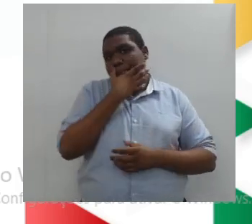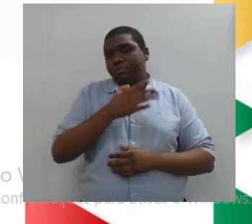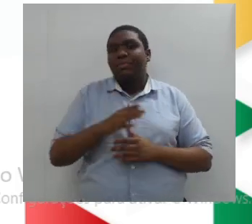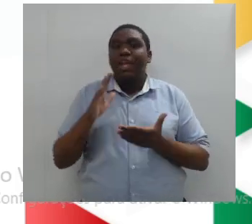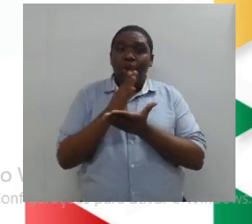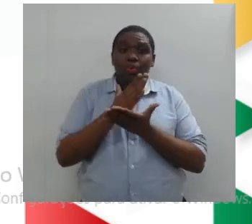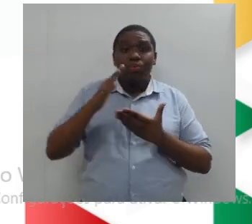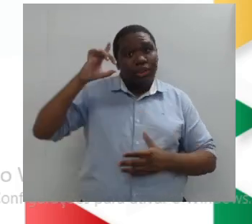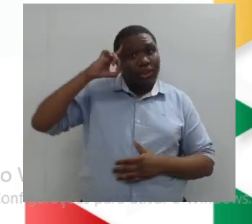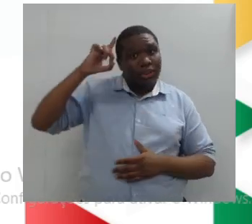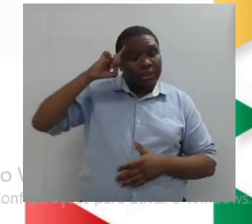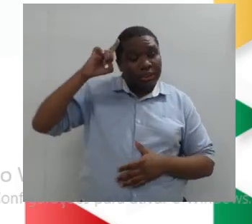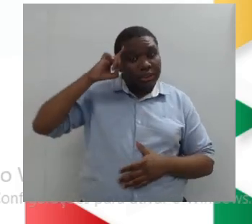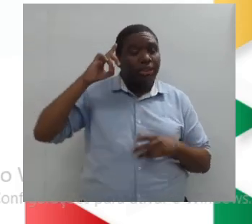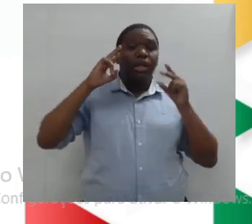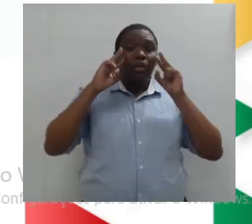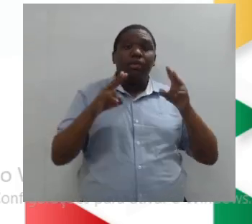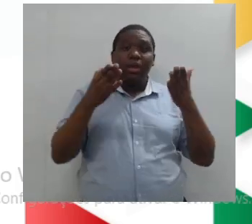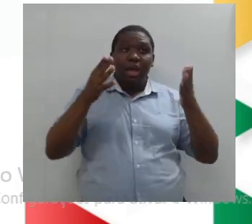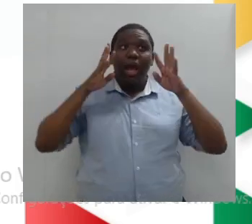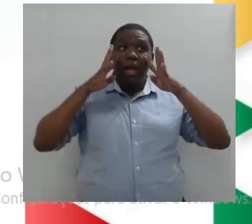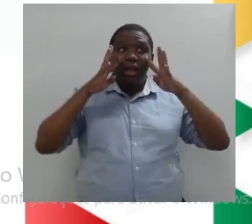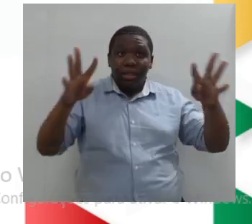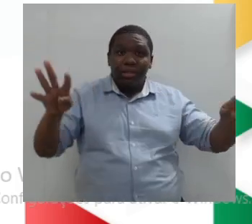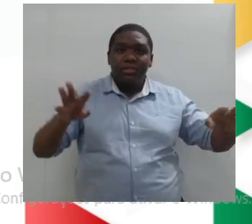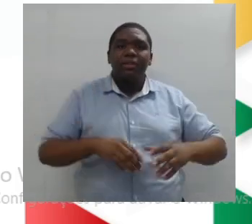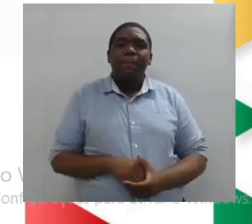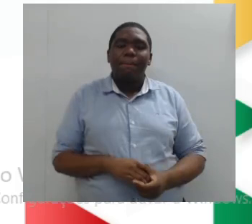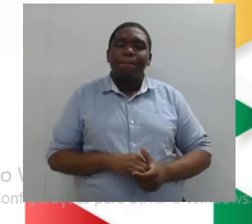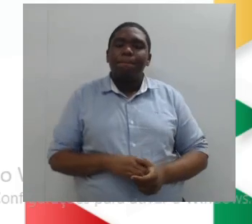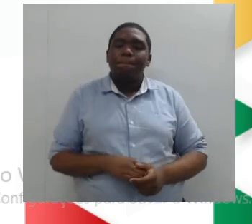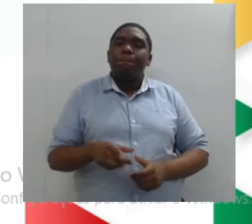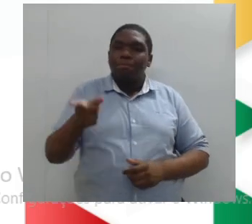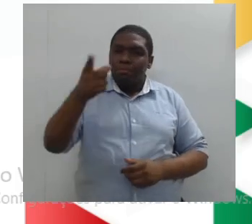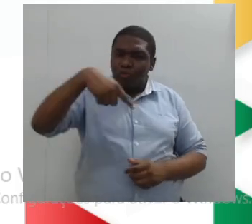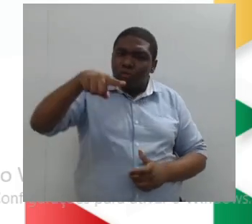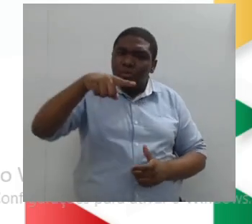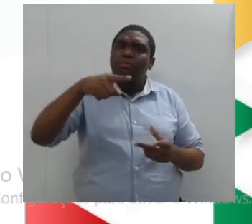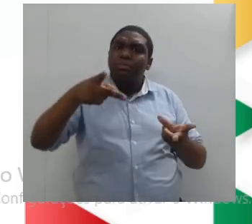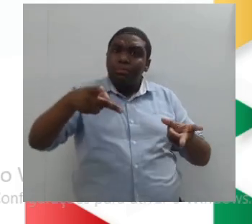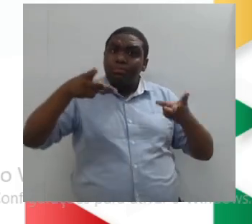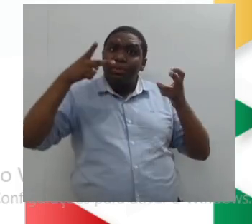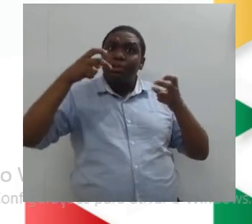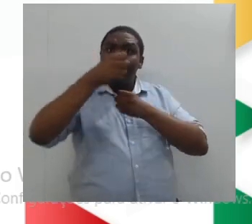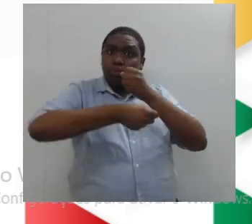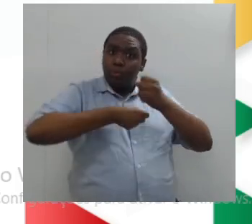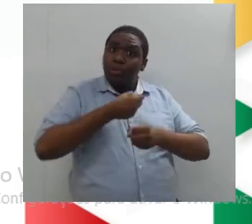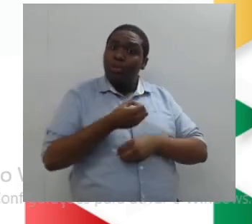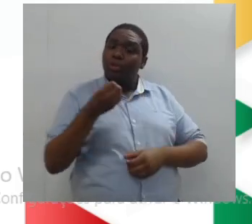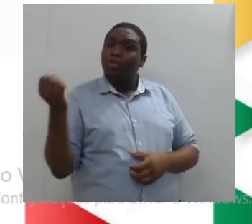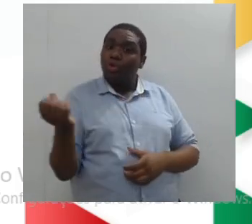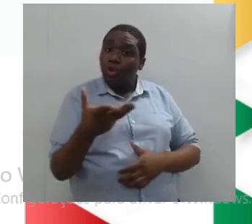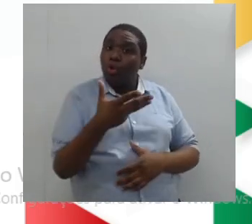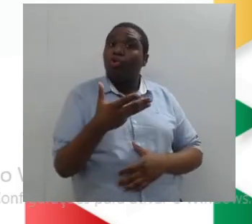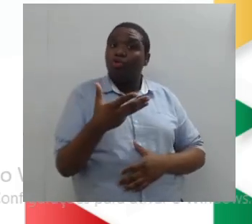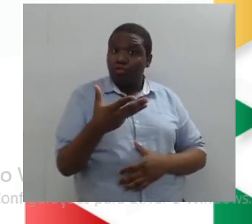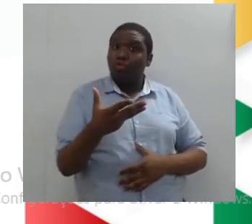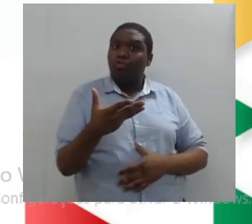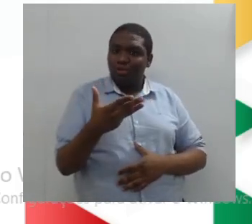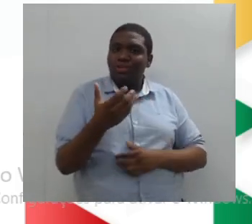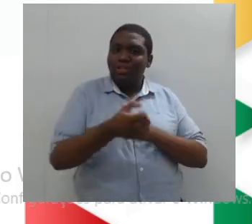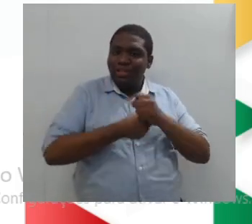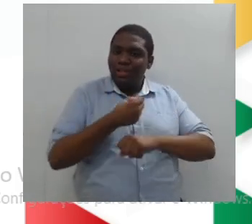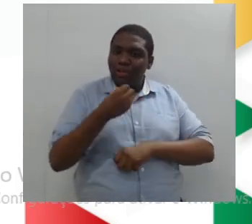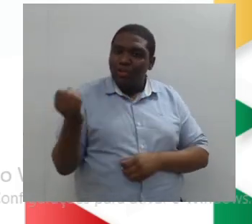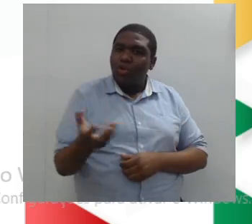dias sagrados, prestem bem atenção, olhem, e destaco o Ano Novo Bahá'í, que é o